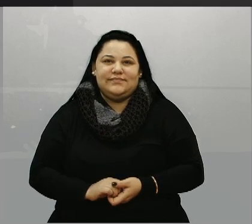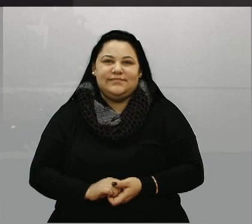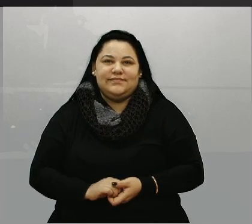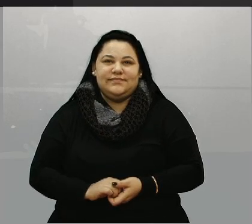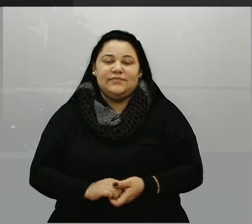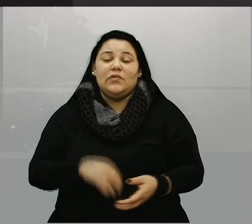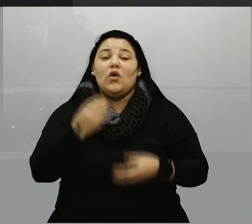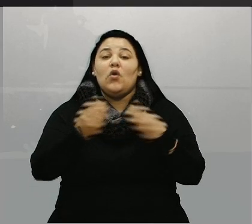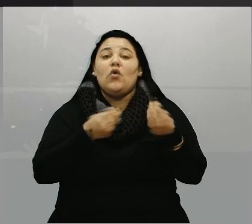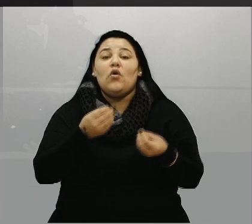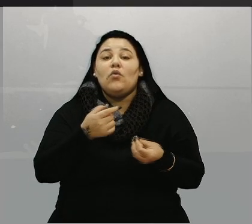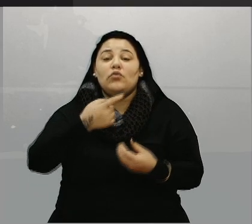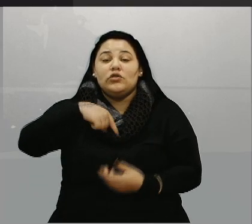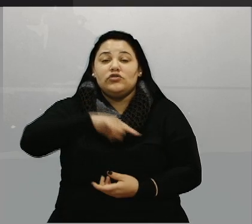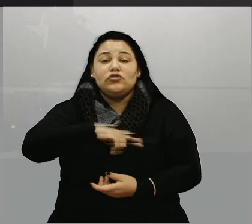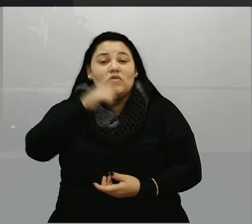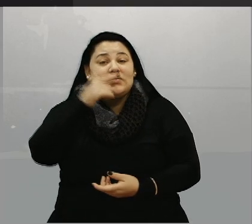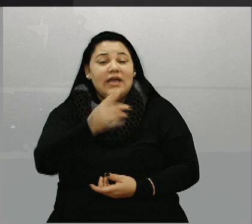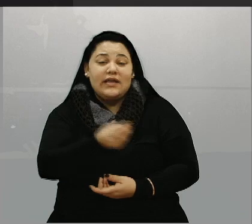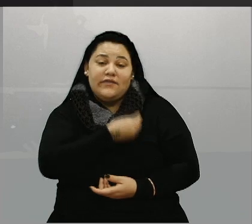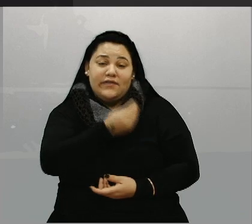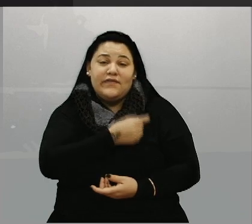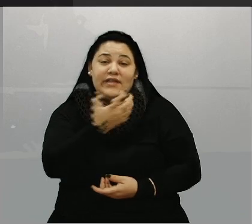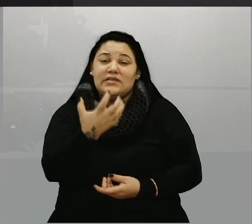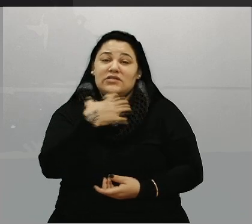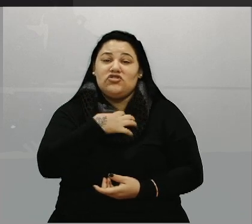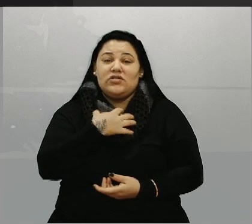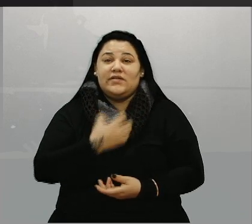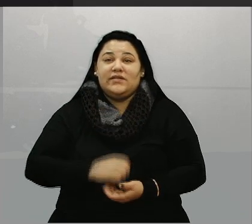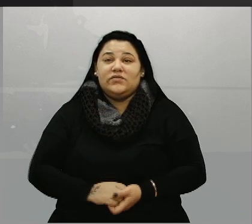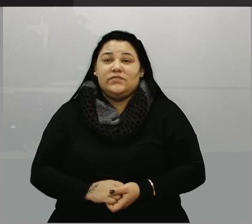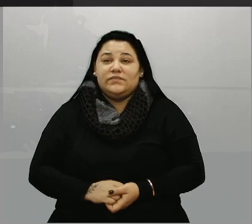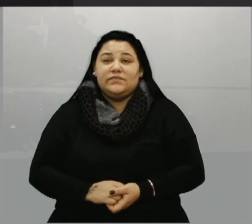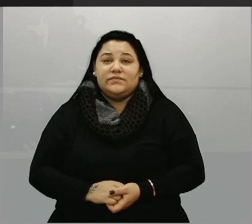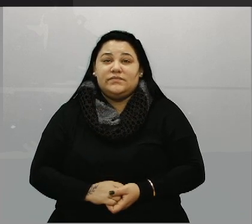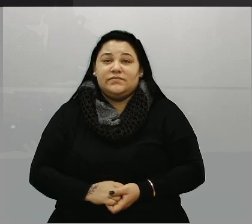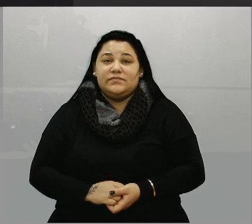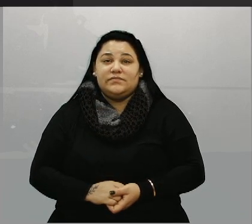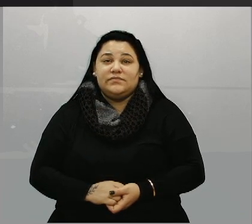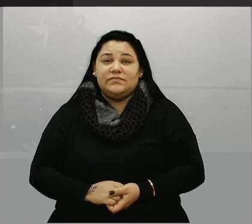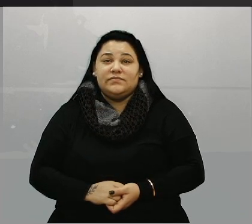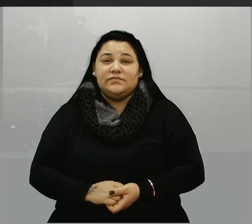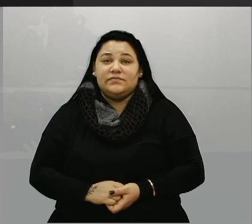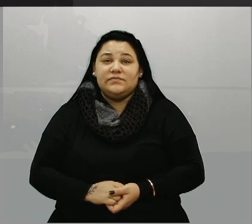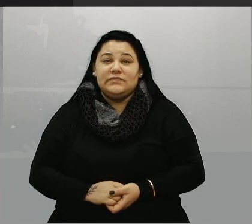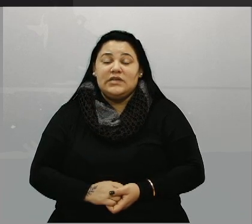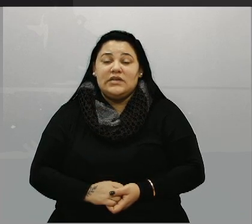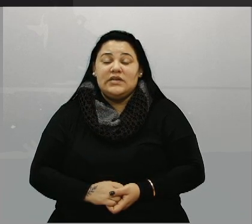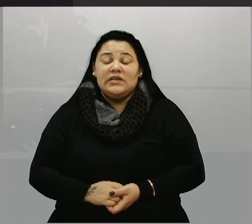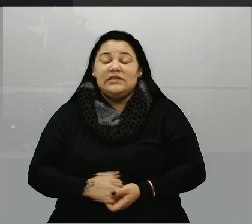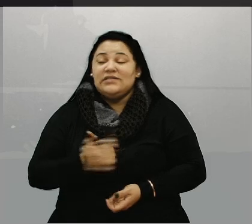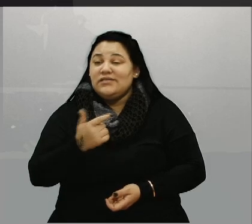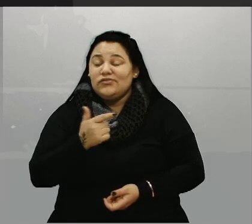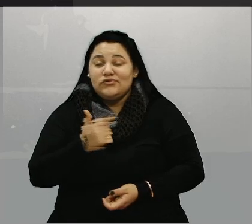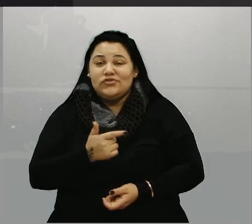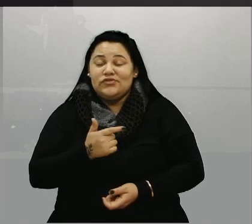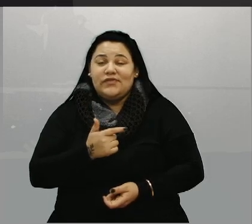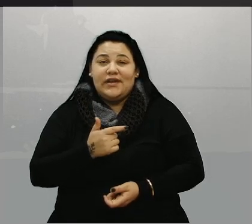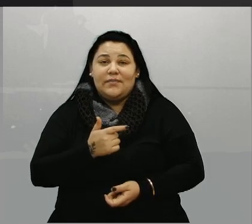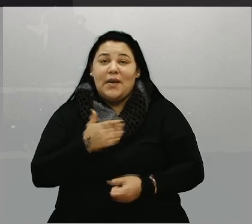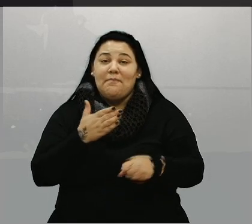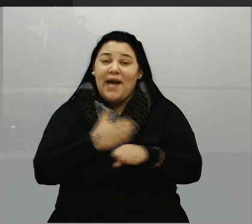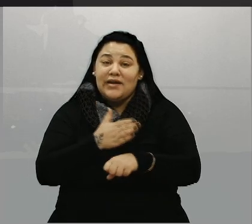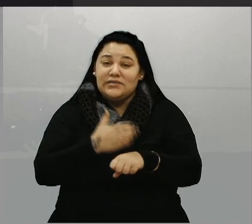Como é que a gente consegue sobreviver dessa maneira? Se não houver uma intervenção do